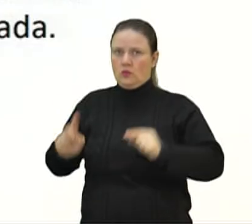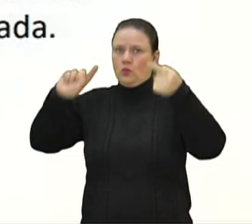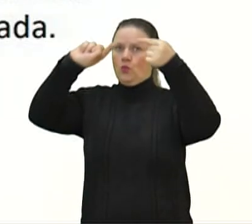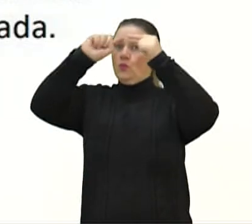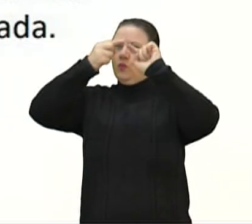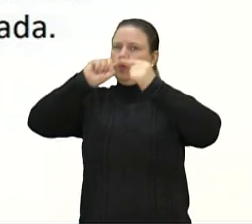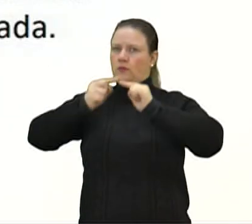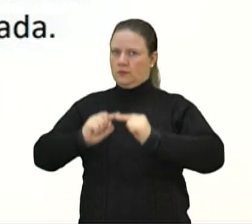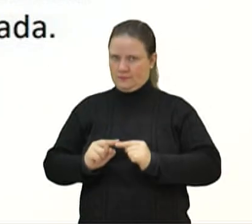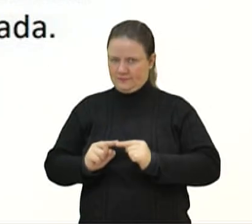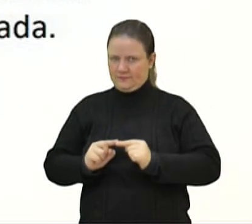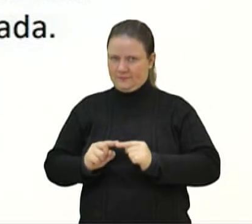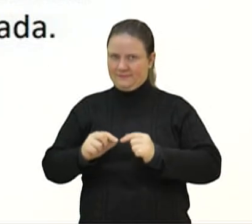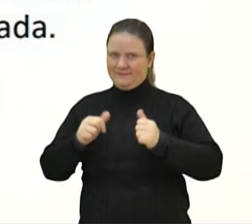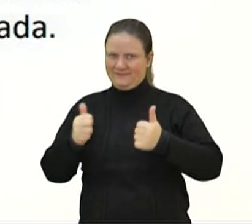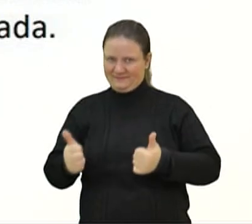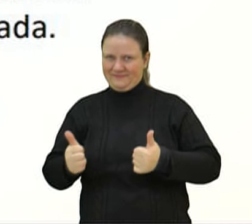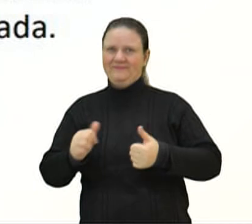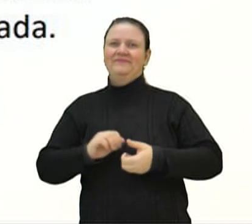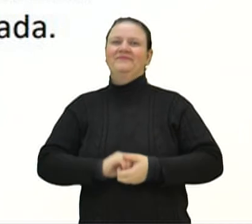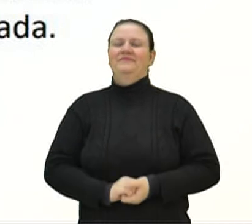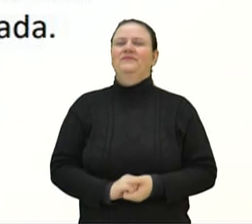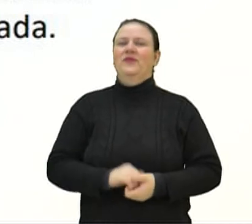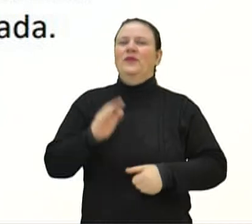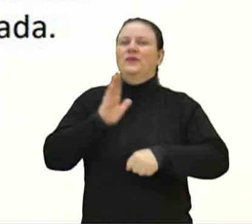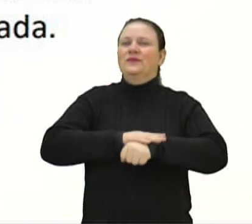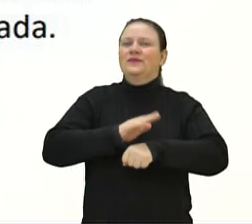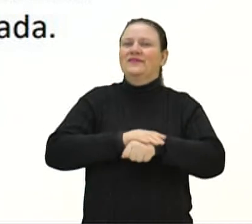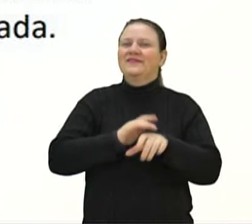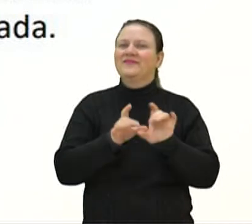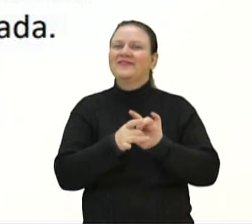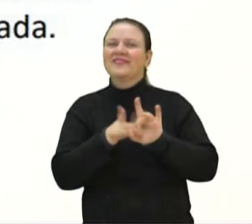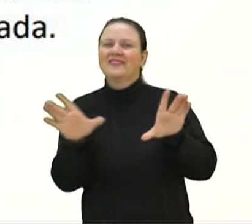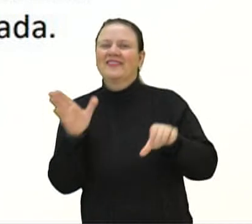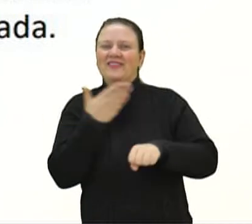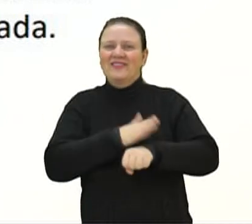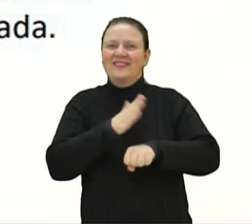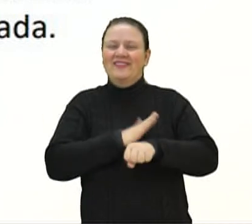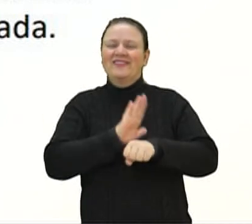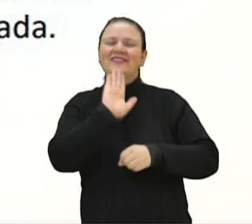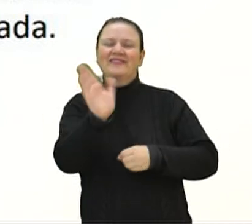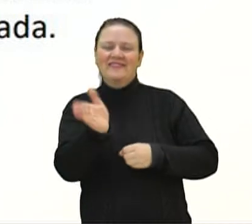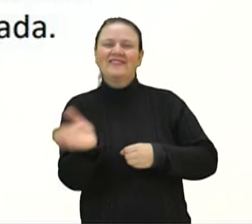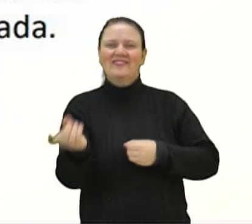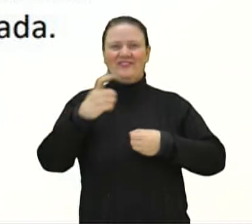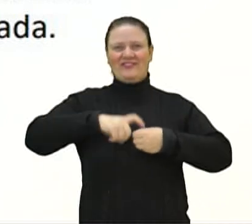os plurais. Bueno, uns minutinhos para que vocês façam e eu já volto.